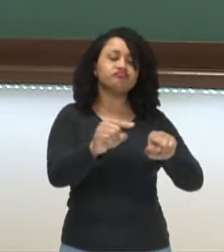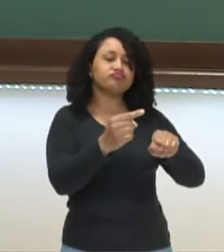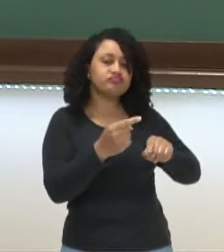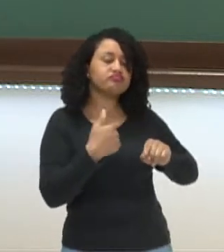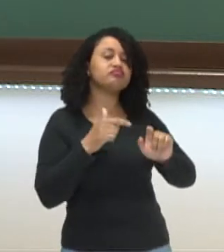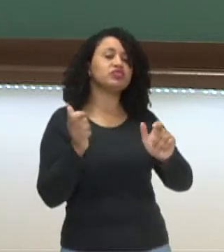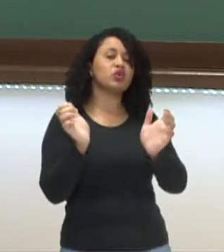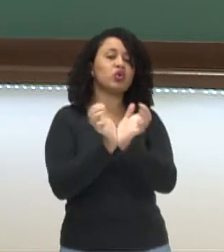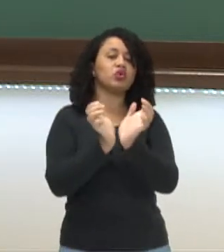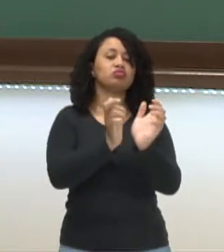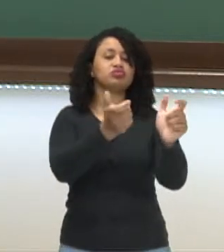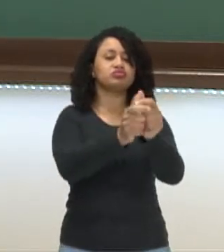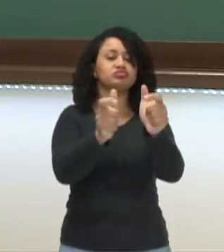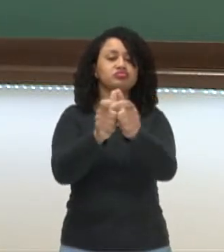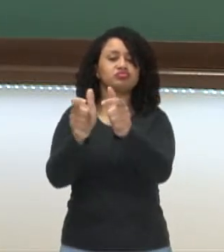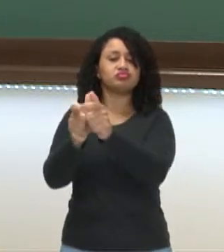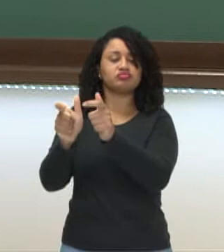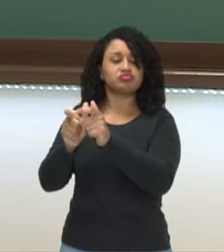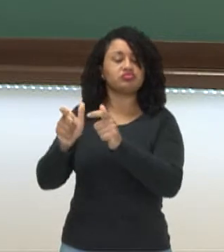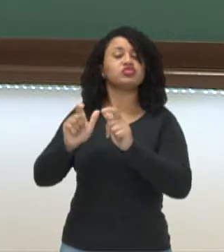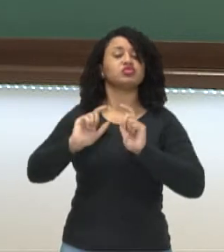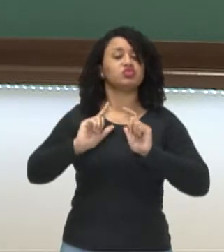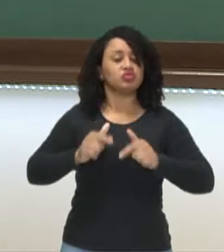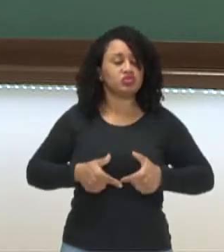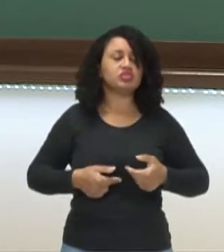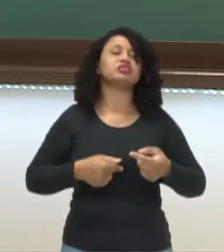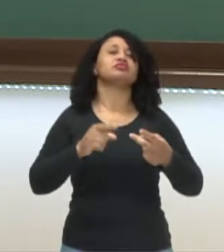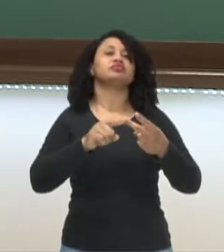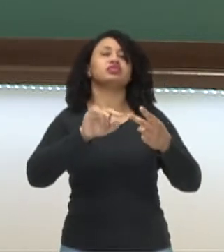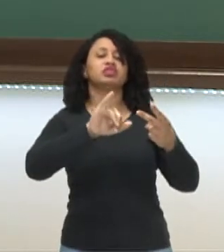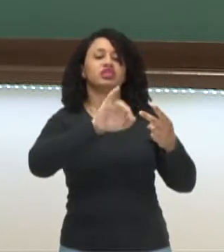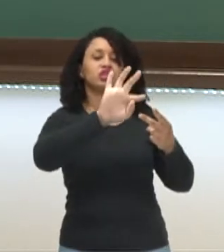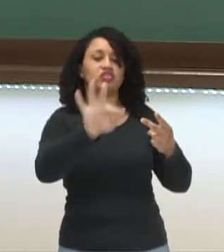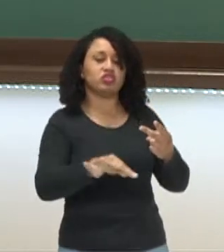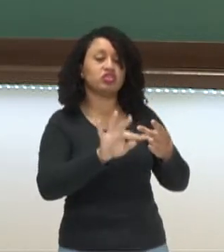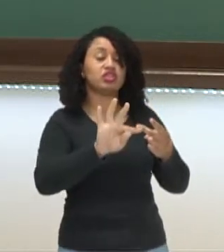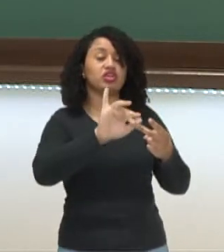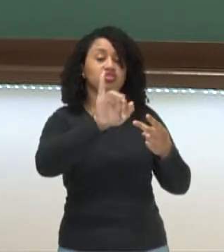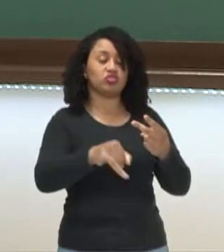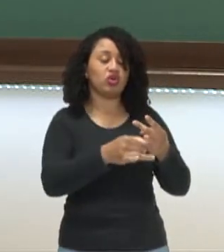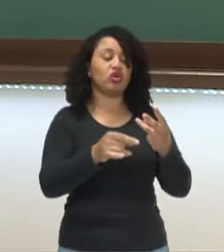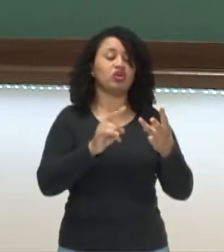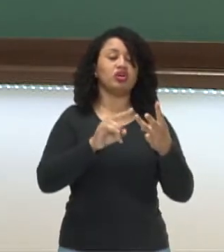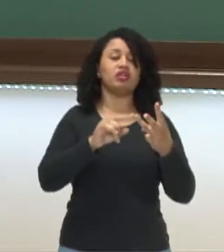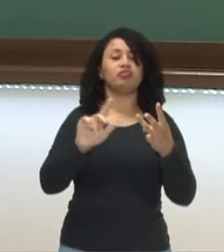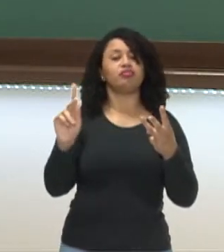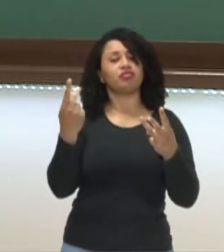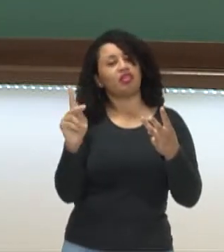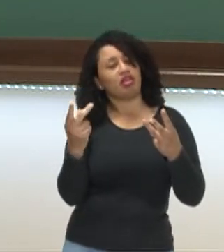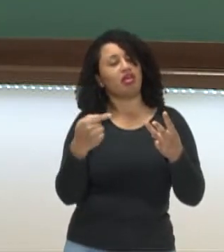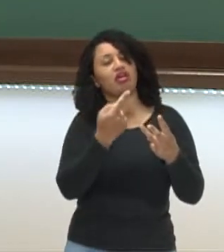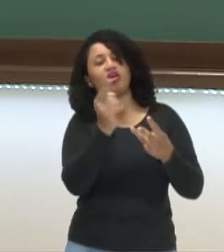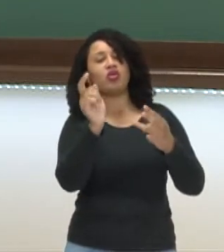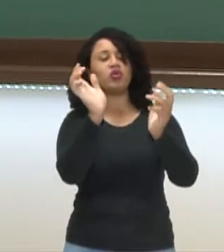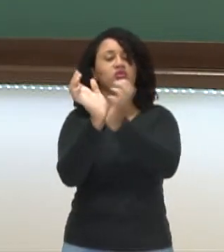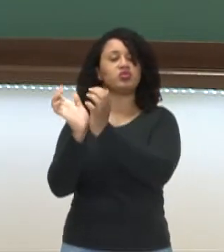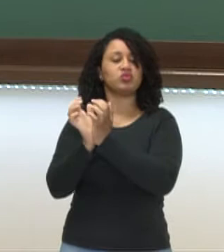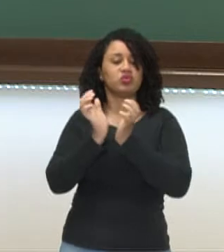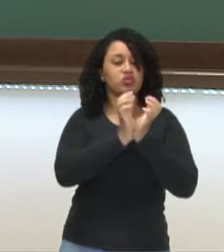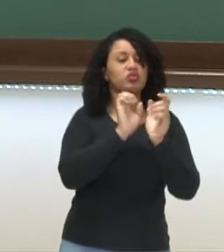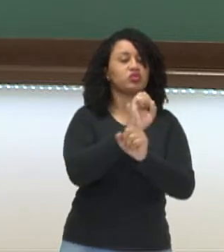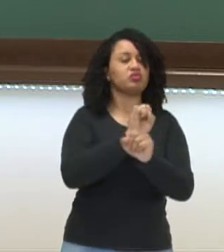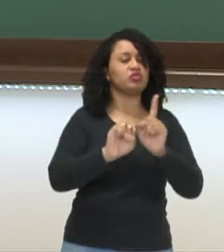de minorias, como judeus, também testemunhas de Jeová, homossexuais e outros grupos sociais que os nazistas